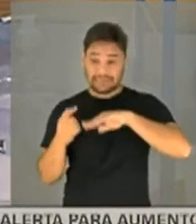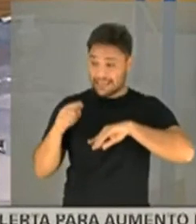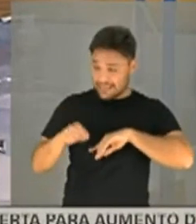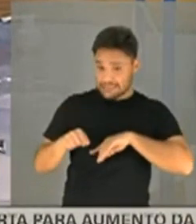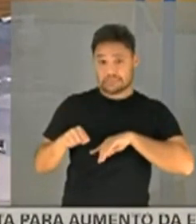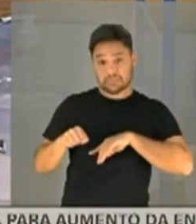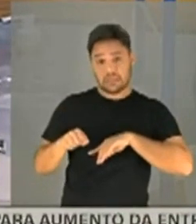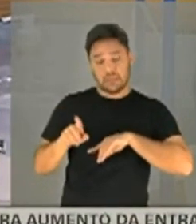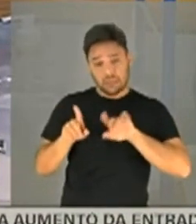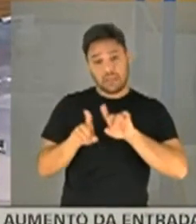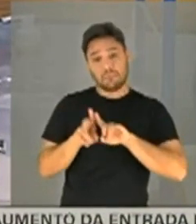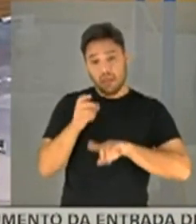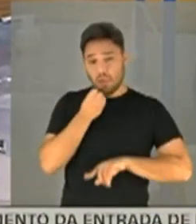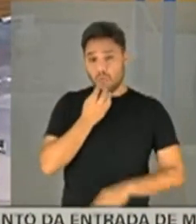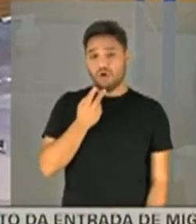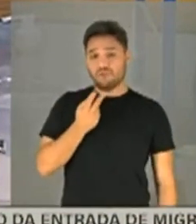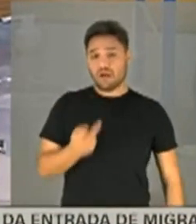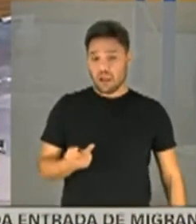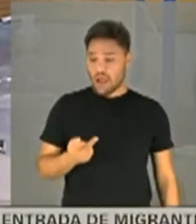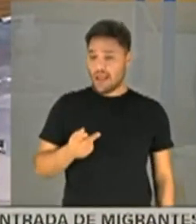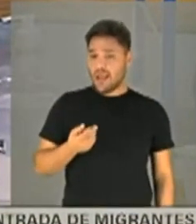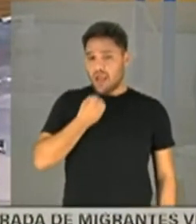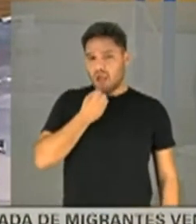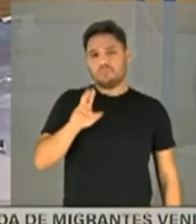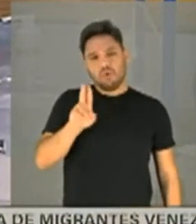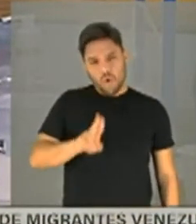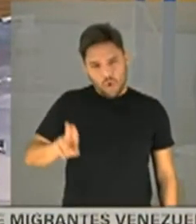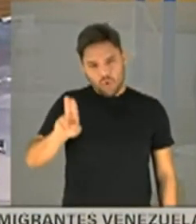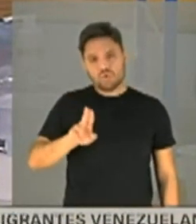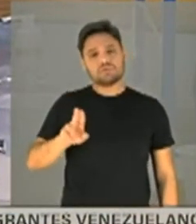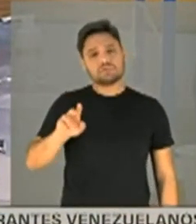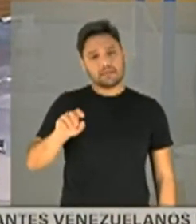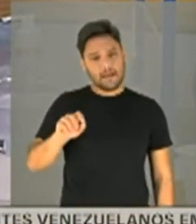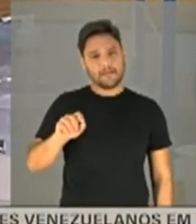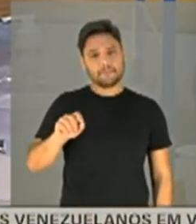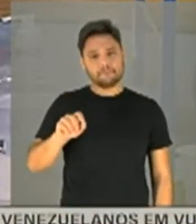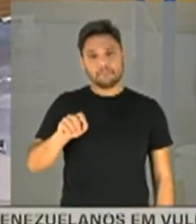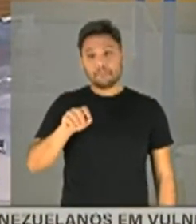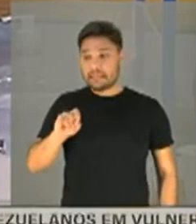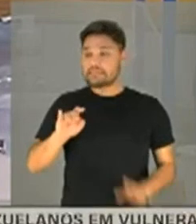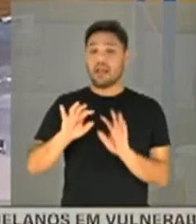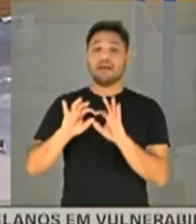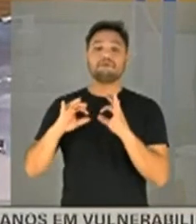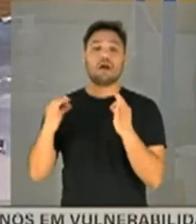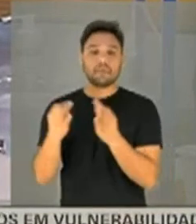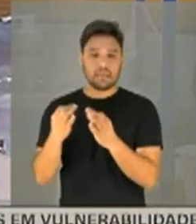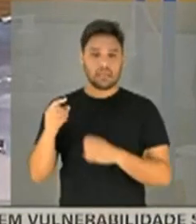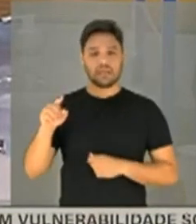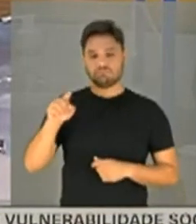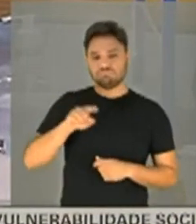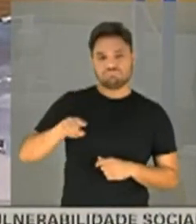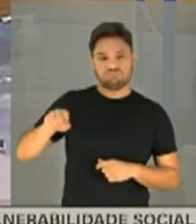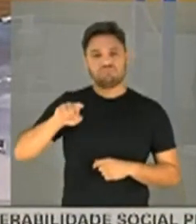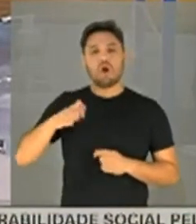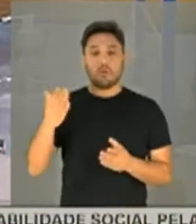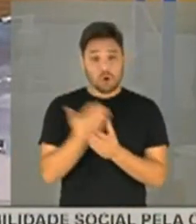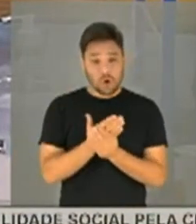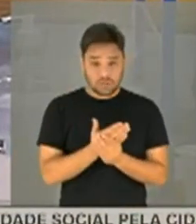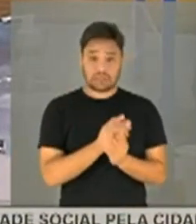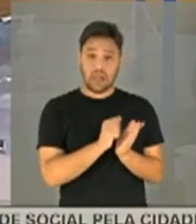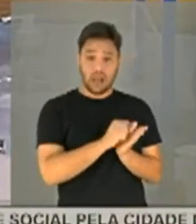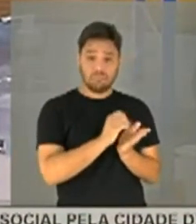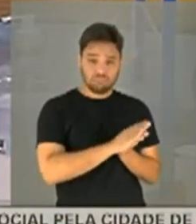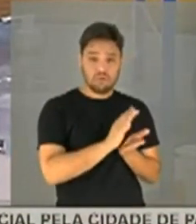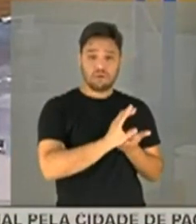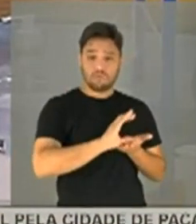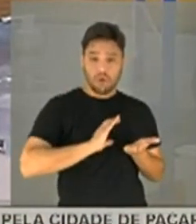argumento, senador Marcos Rogério, fosse utilizado também de famílias entrarem para buscar indenização